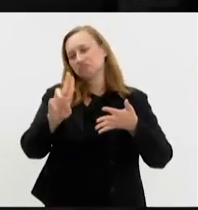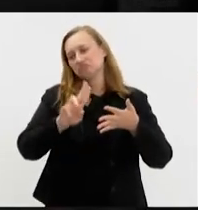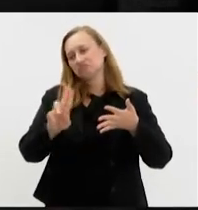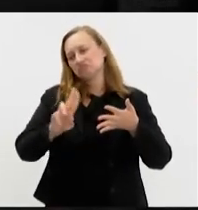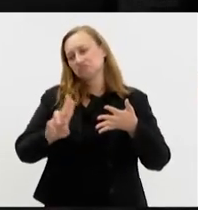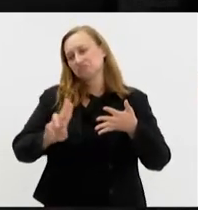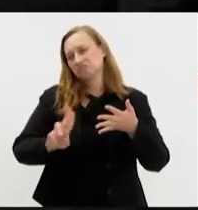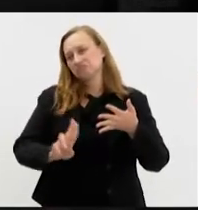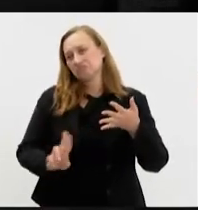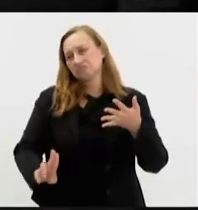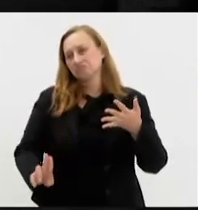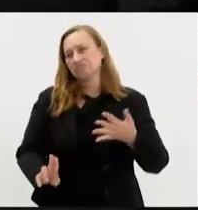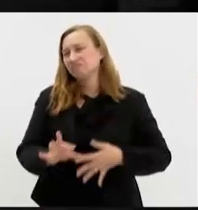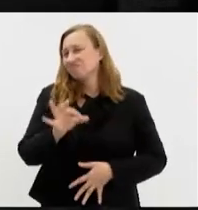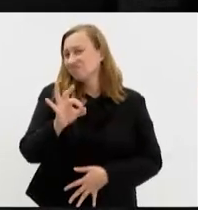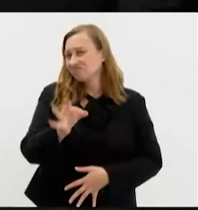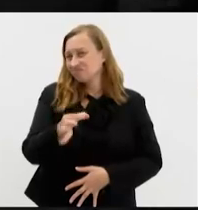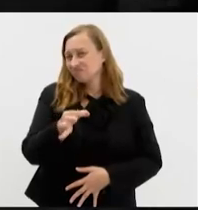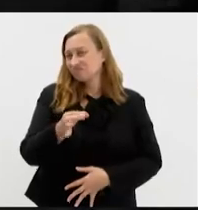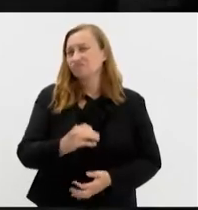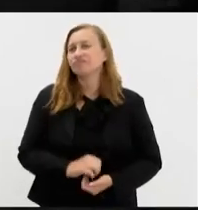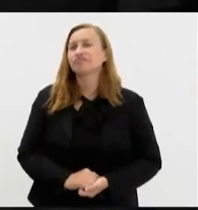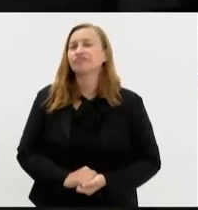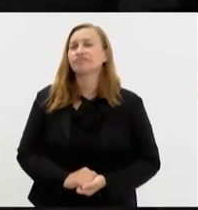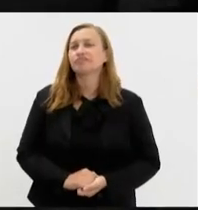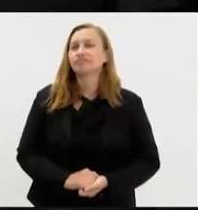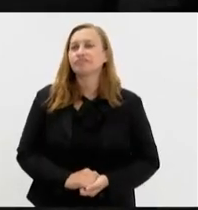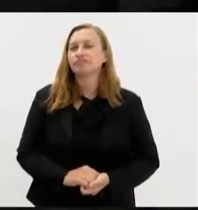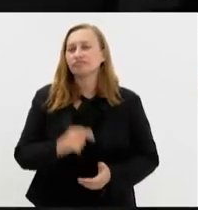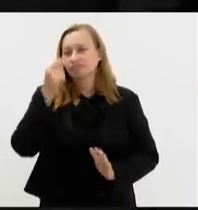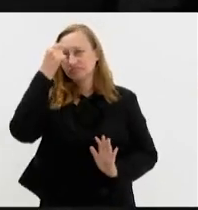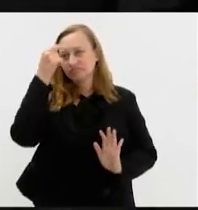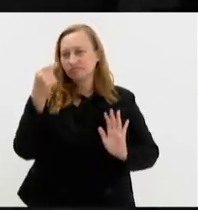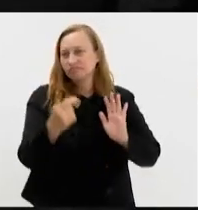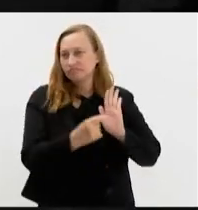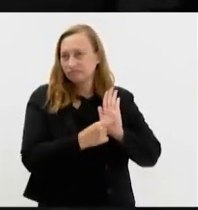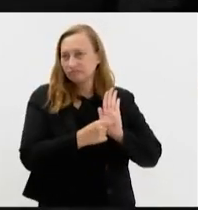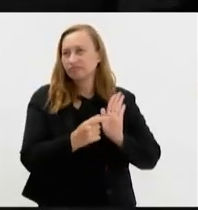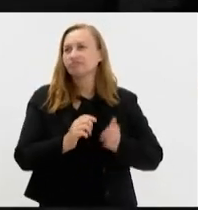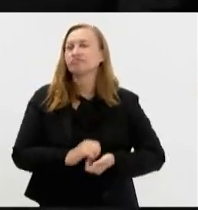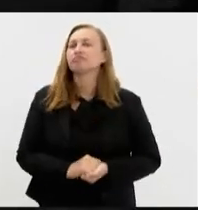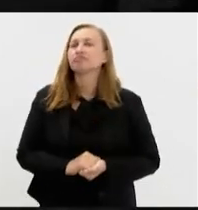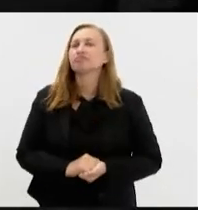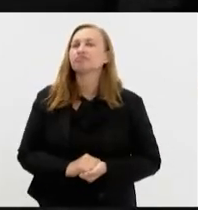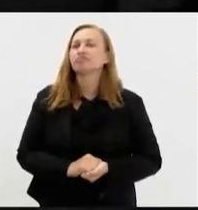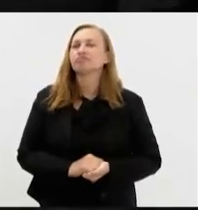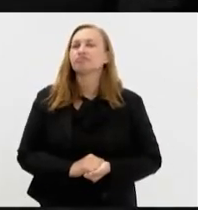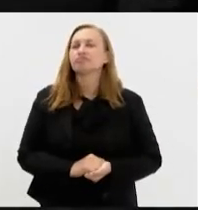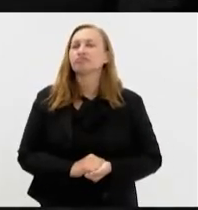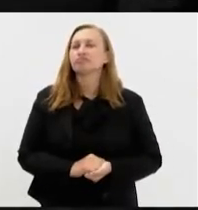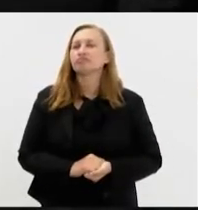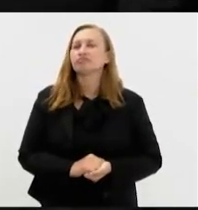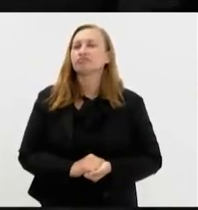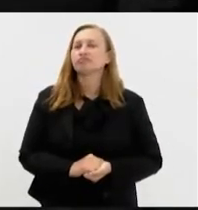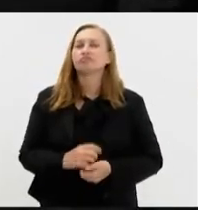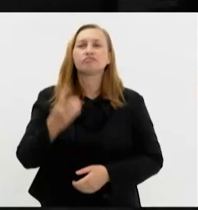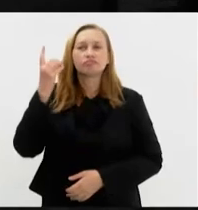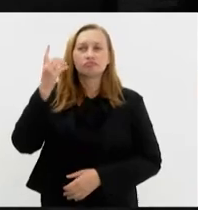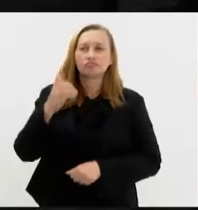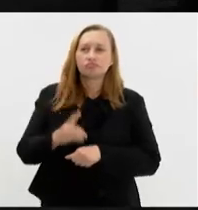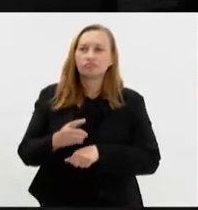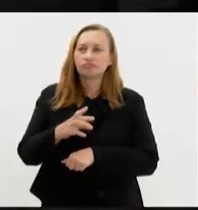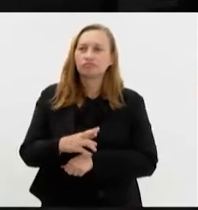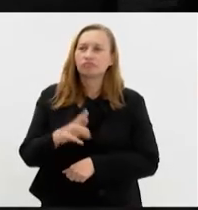sucessivamente exatamente sobre a inteligência artificial como houve uma normatização Dr Robson